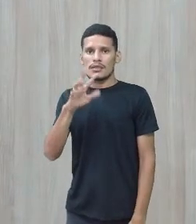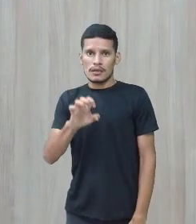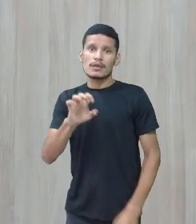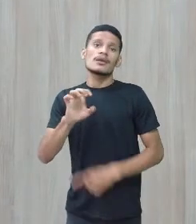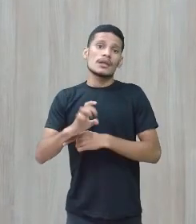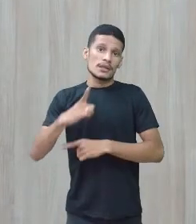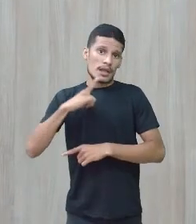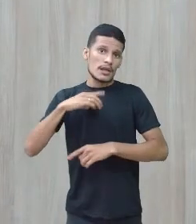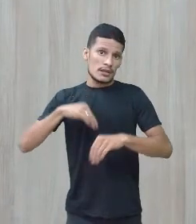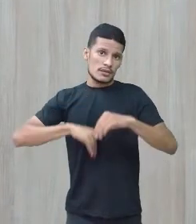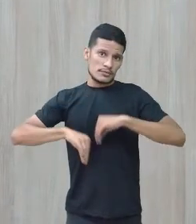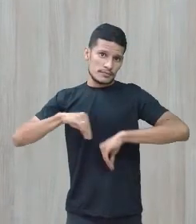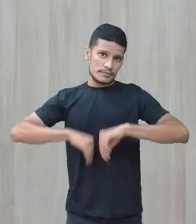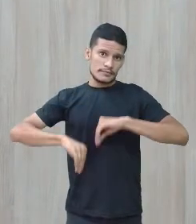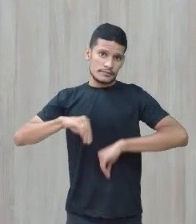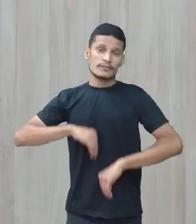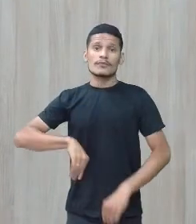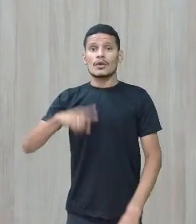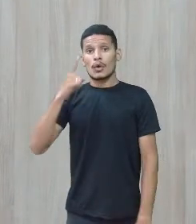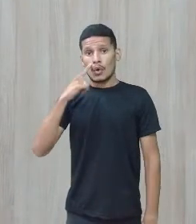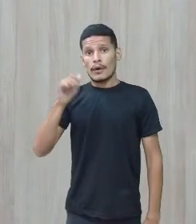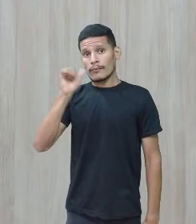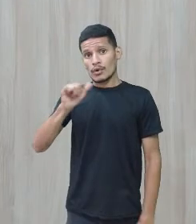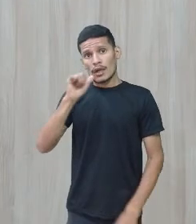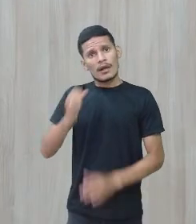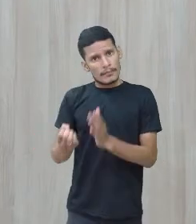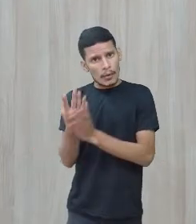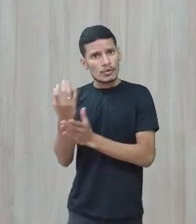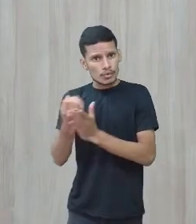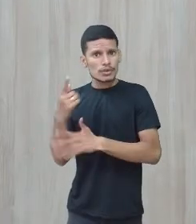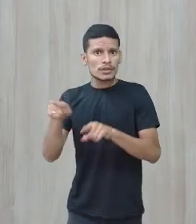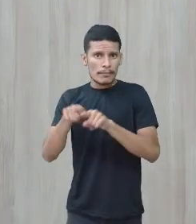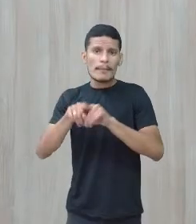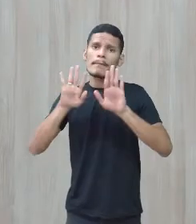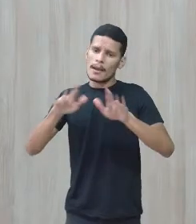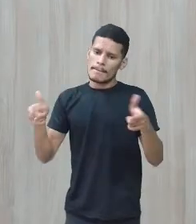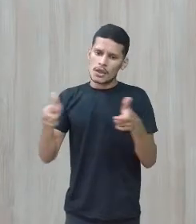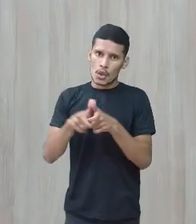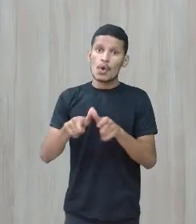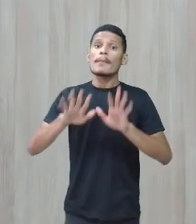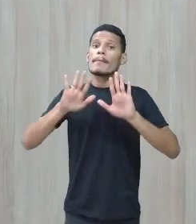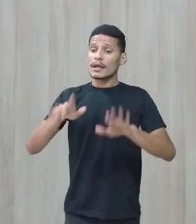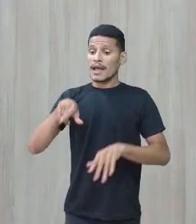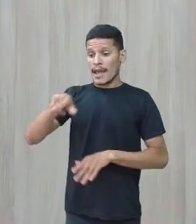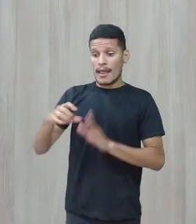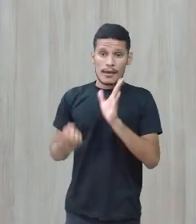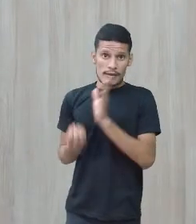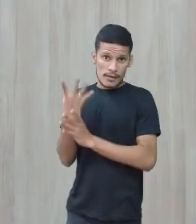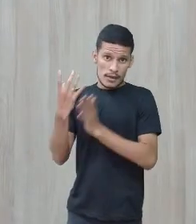substâncias que tem a testosterona, né? A mulher também produz, mas produz numa quantidade menor. Então, a partir do momento que ela